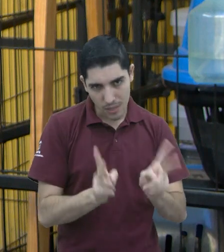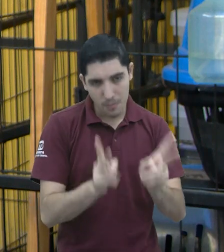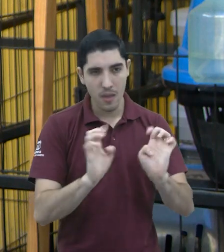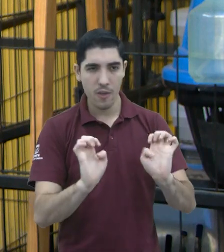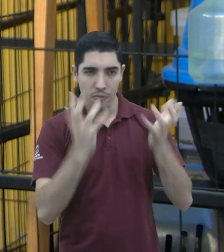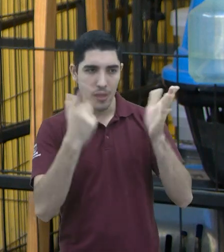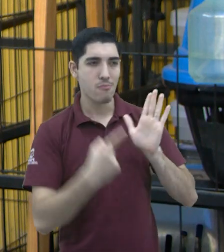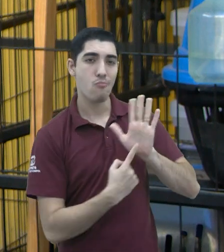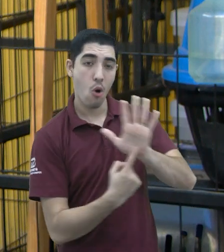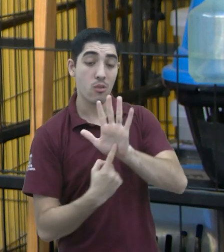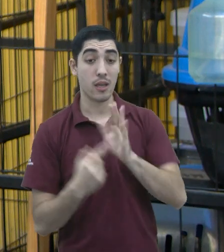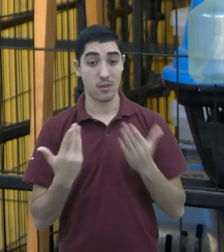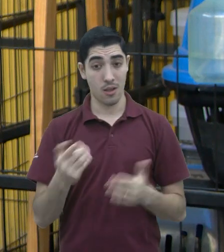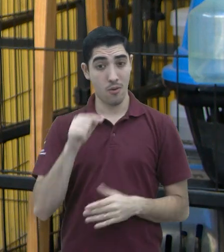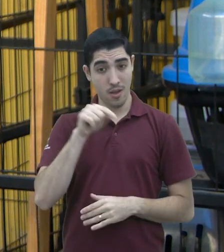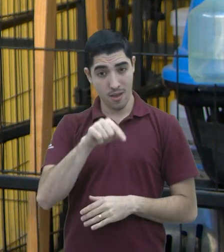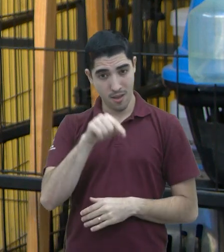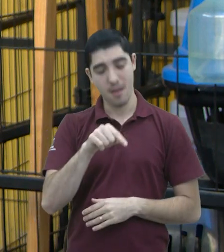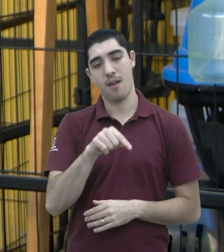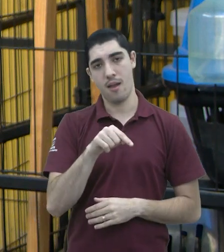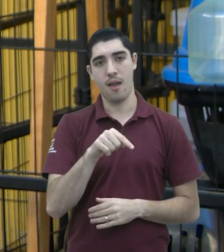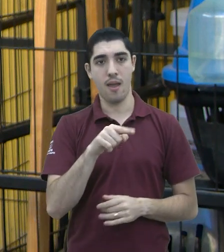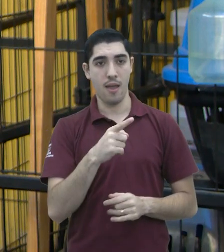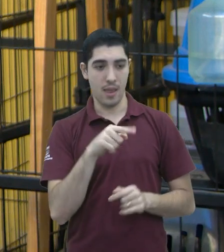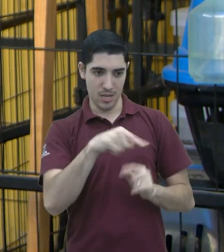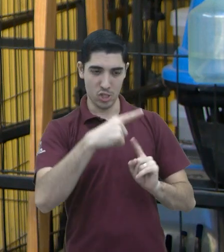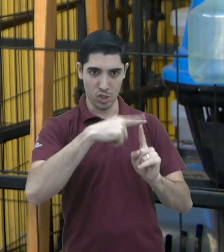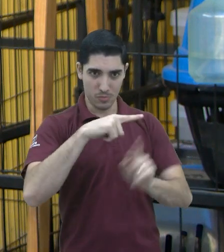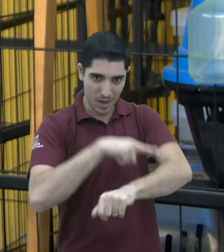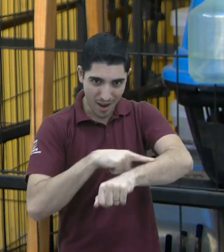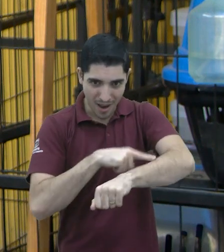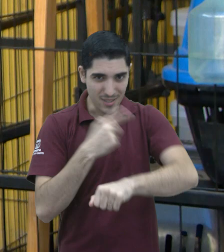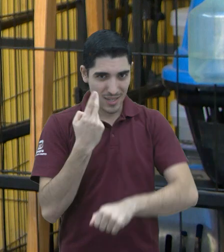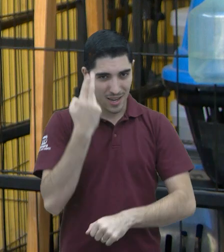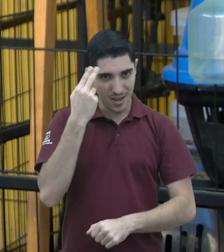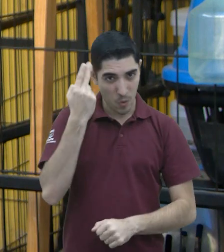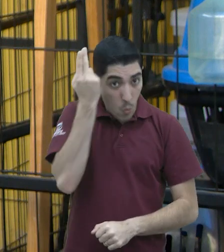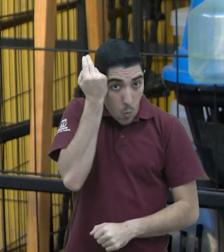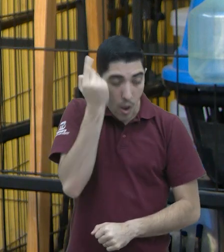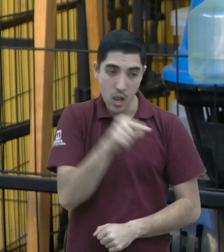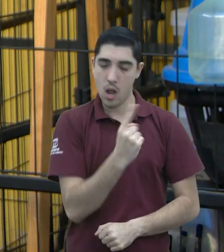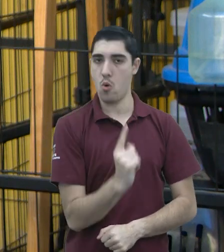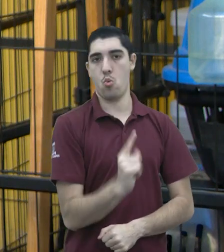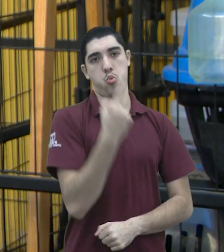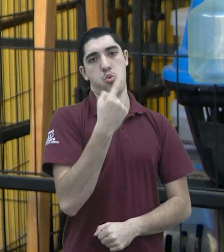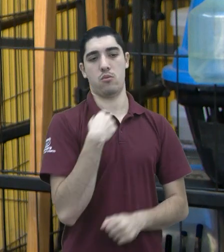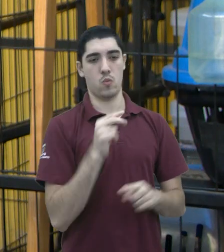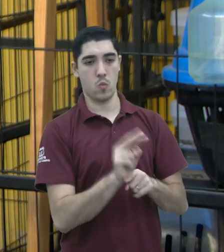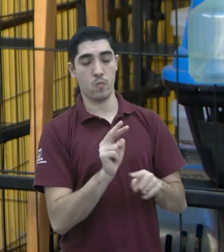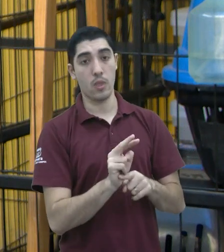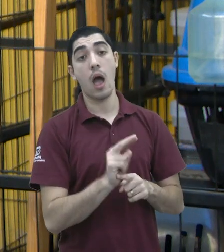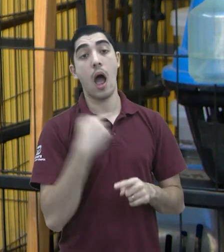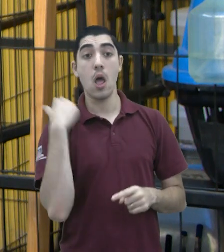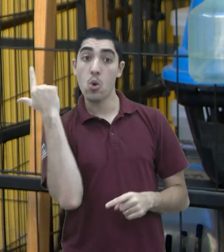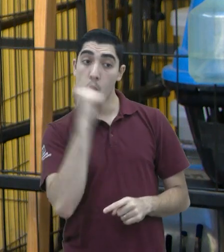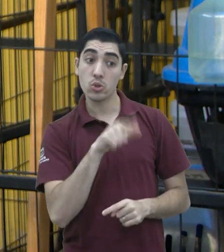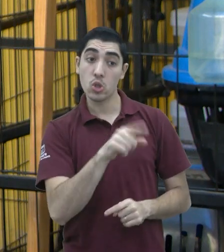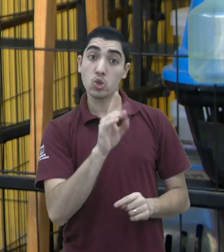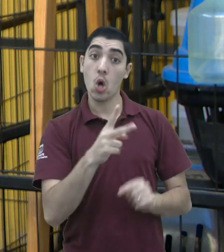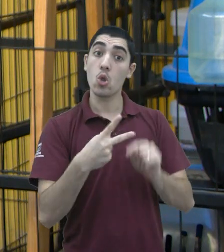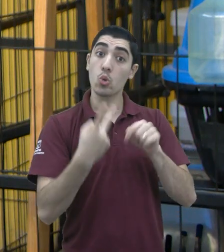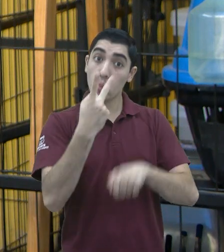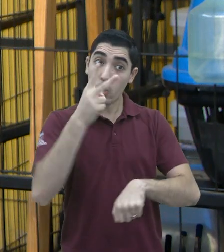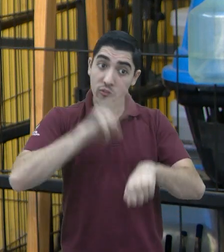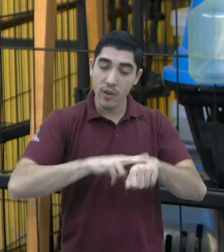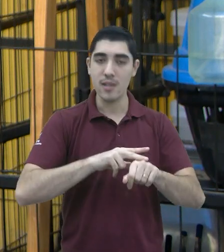de exposição, então os Nederlander é a única raça que eu crio dos coelhos. Eu tiro 2 crias. Para